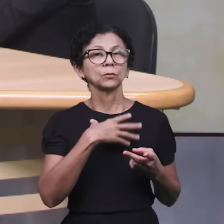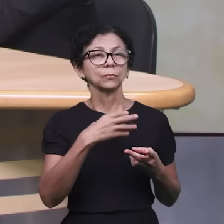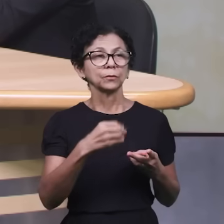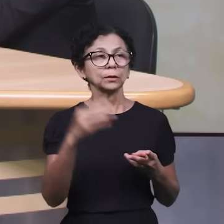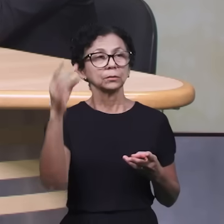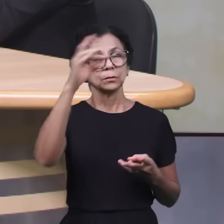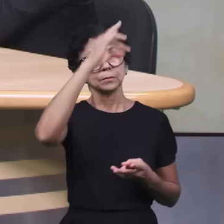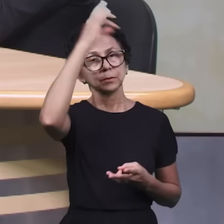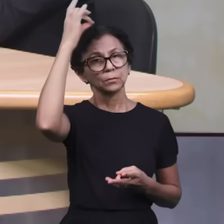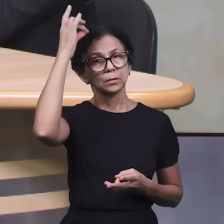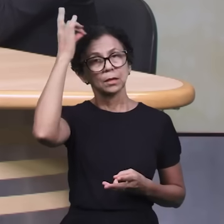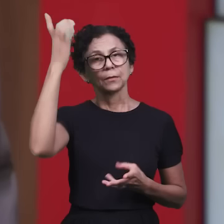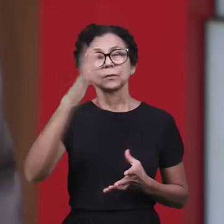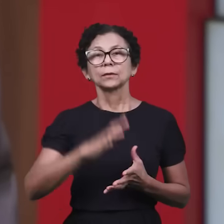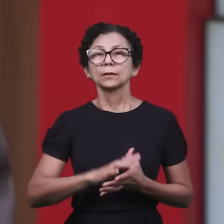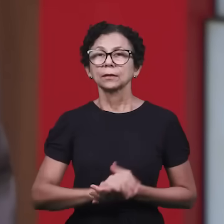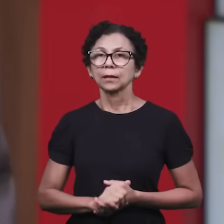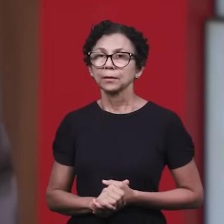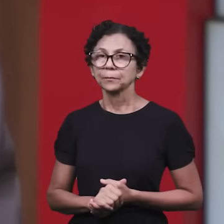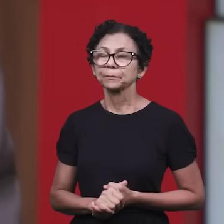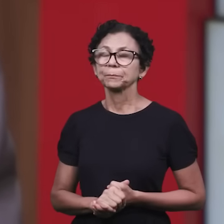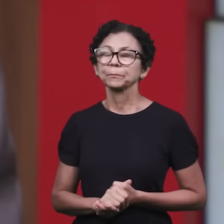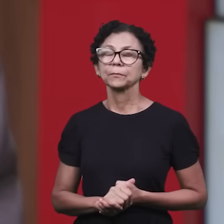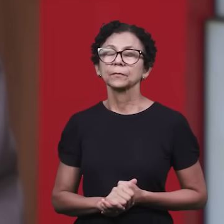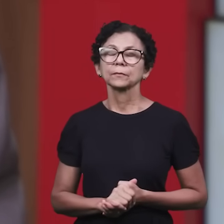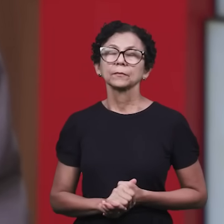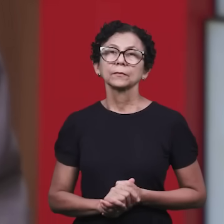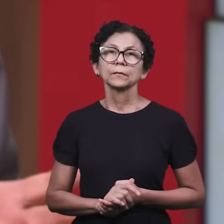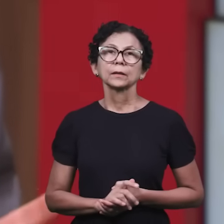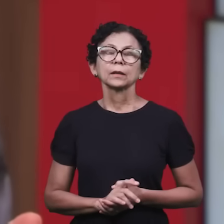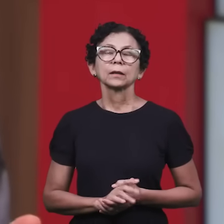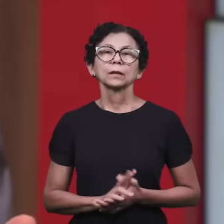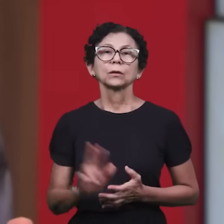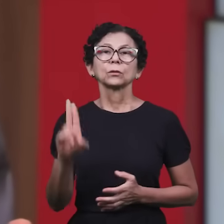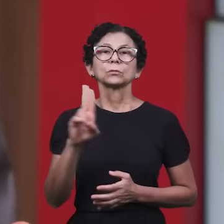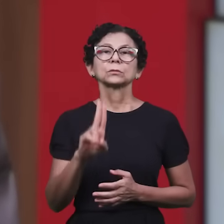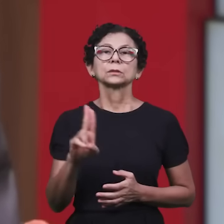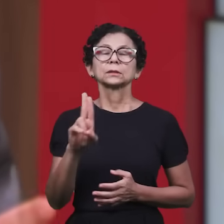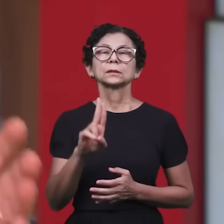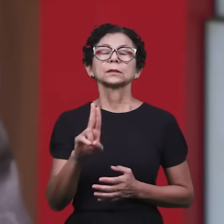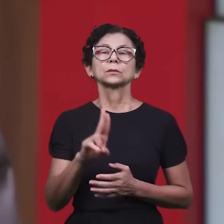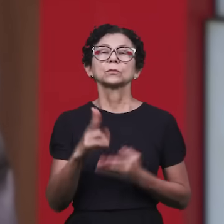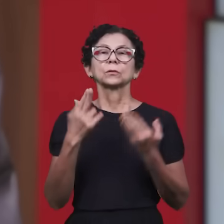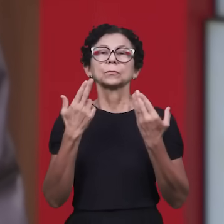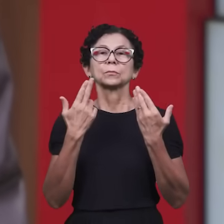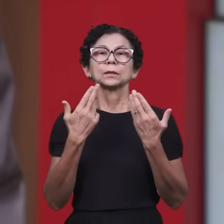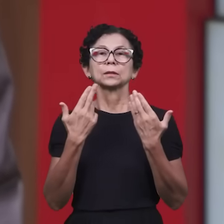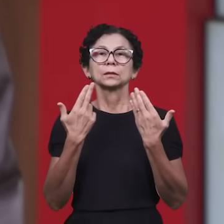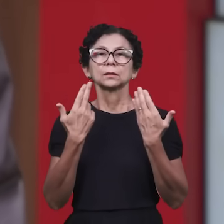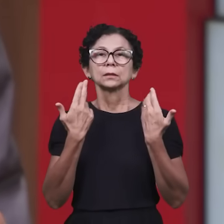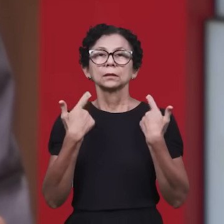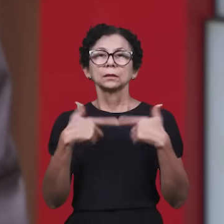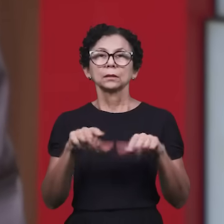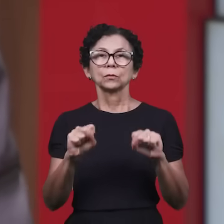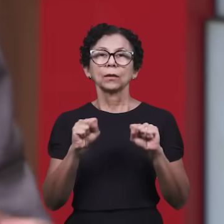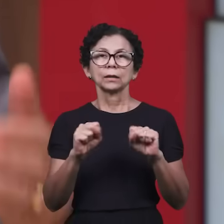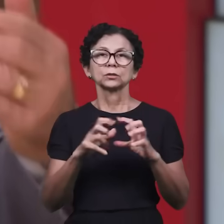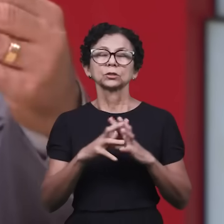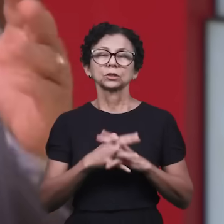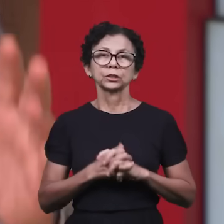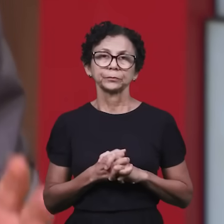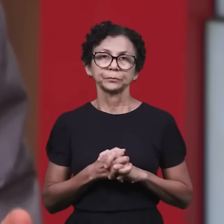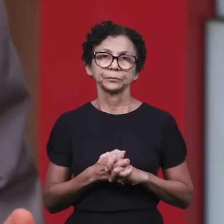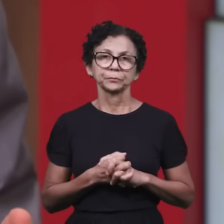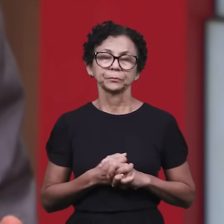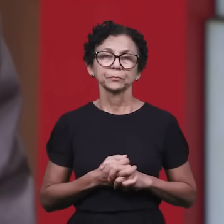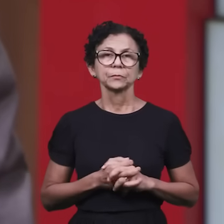na ordem que ele deu, ele aplicou a liturgia do ato. Ou seja, quando ele fala o seguinte, então, ele não aprende a dizer,